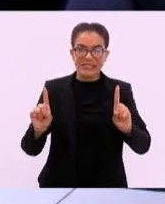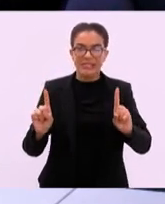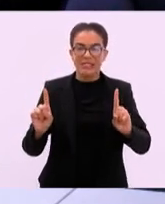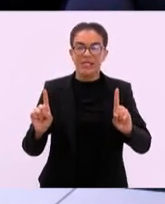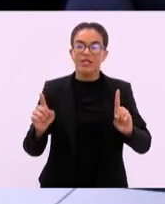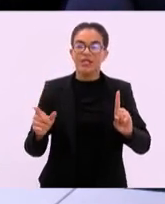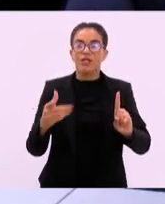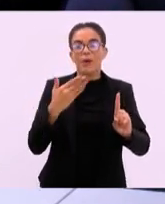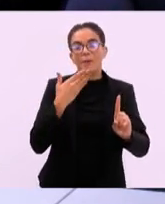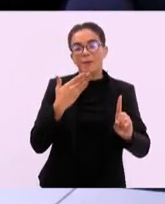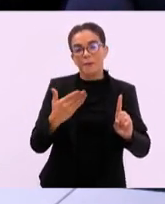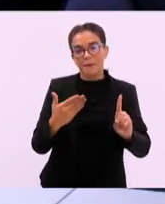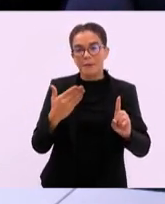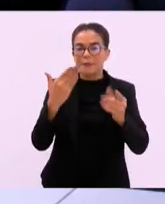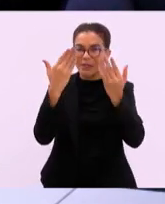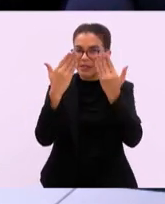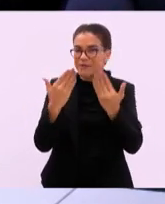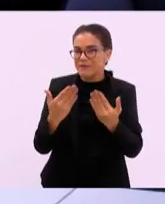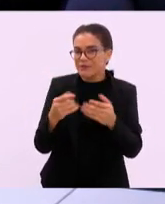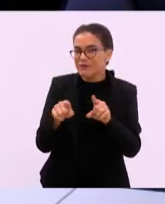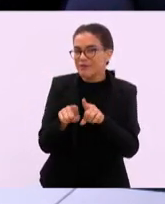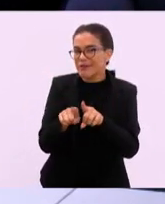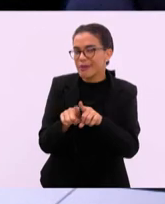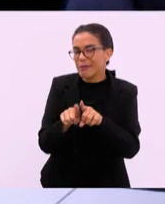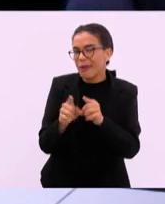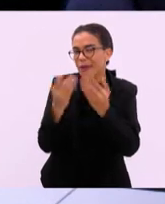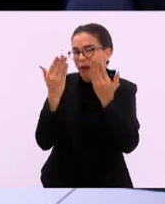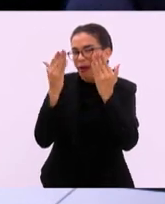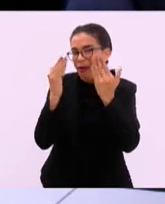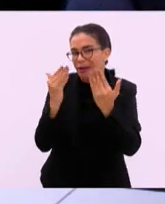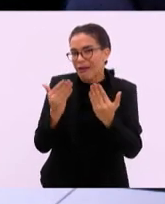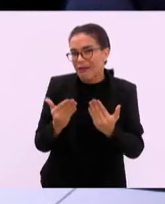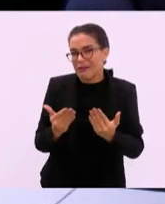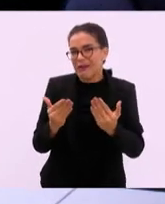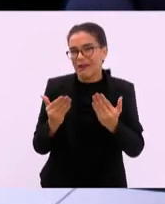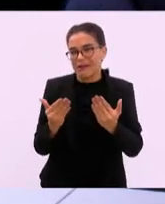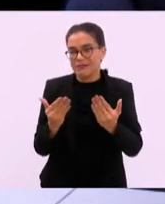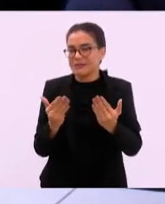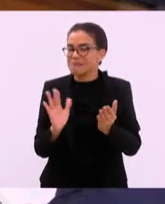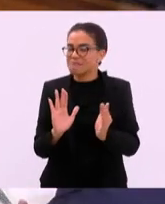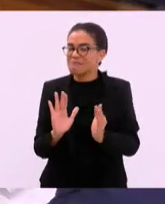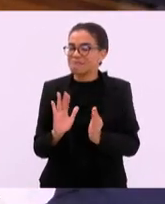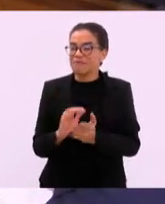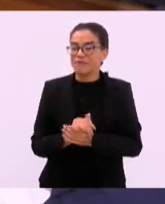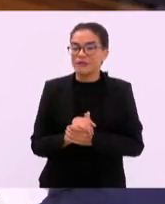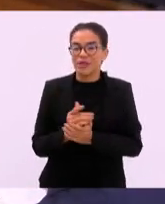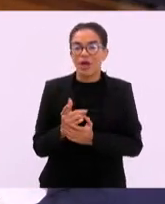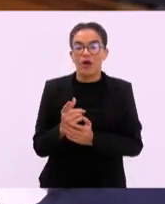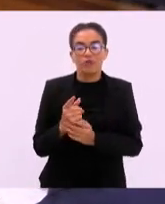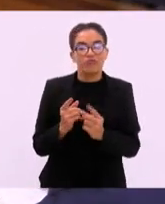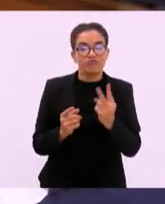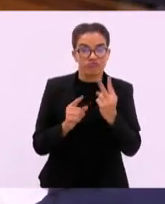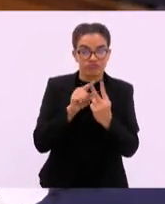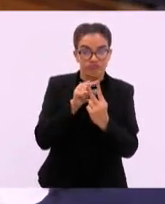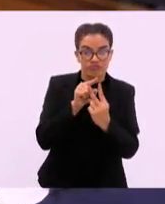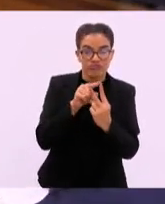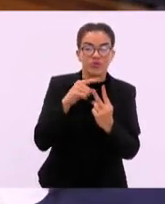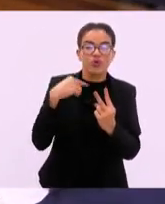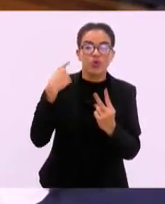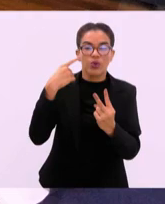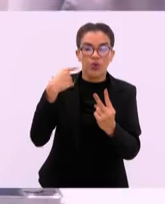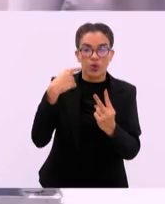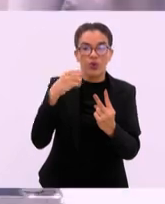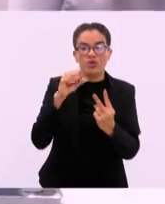Estou pedindo vista também, deputado Serafini. Para poder analisar aí o teor desse... Então, da vista compartilhada ao deputado doutor Serginho